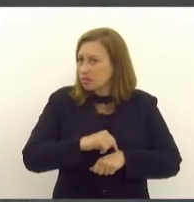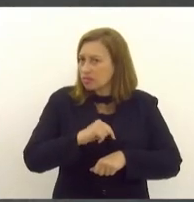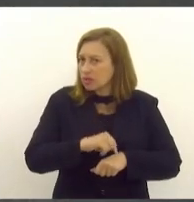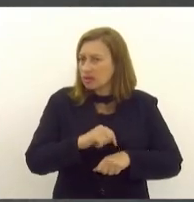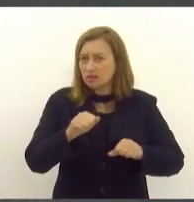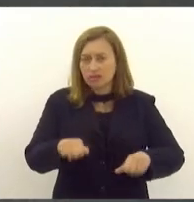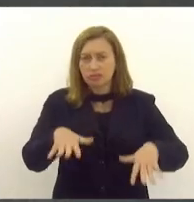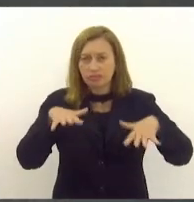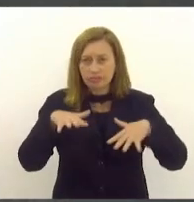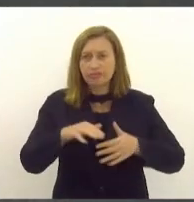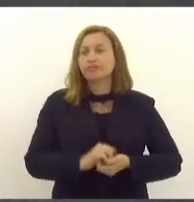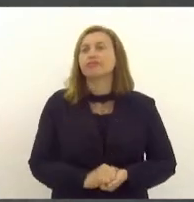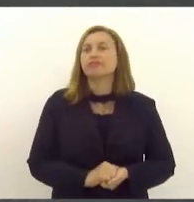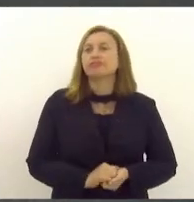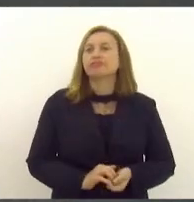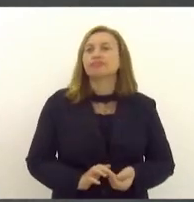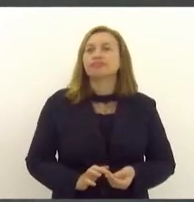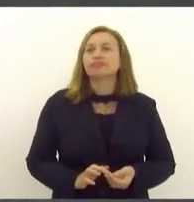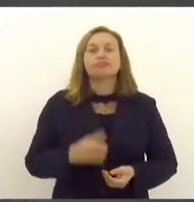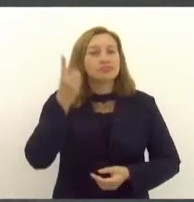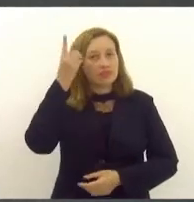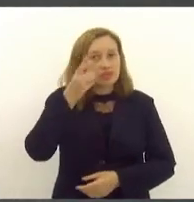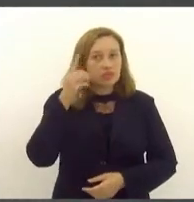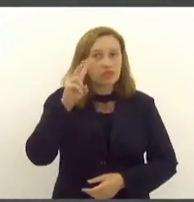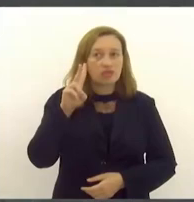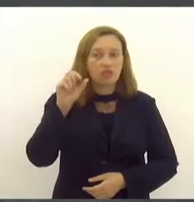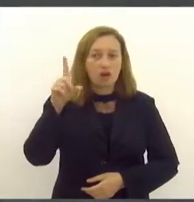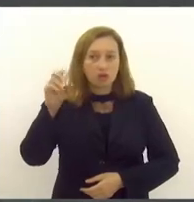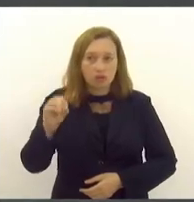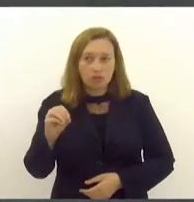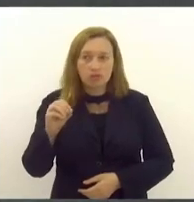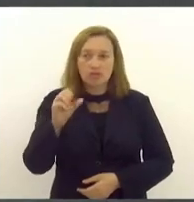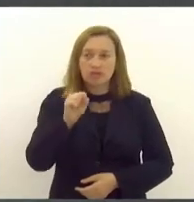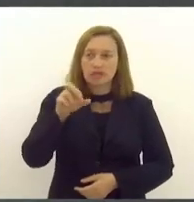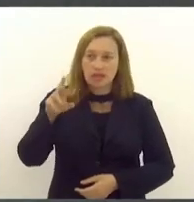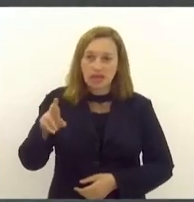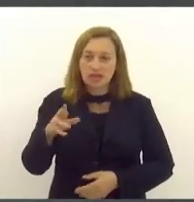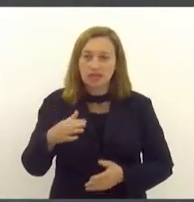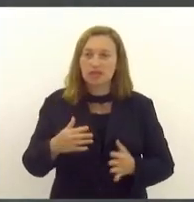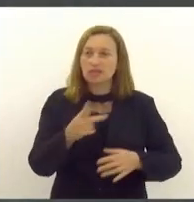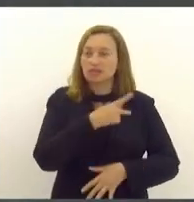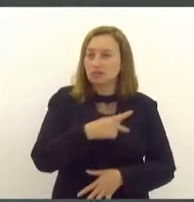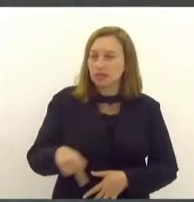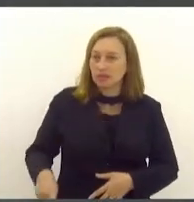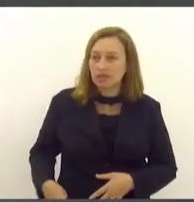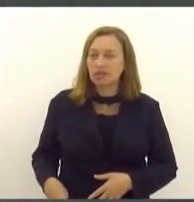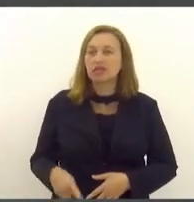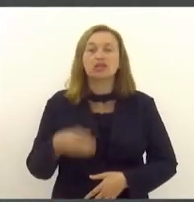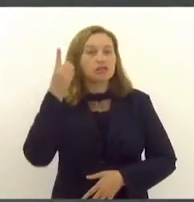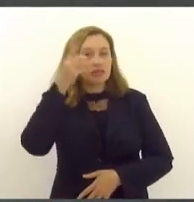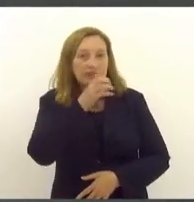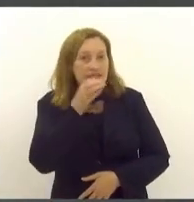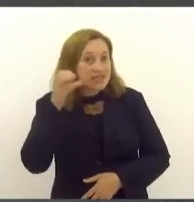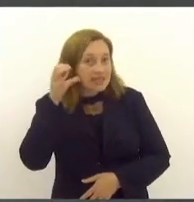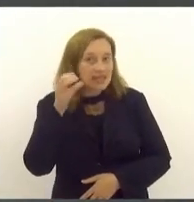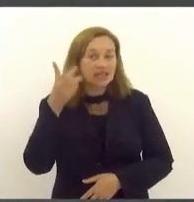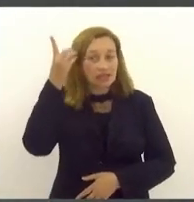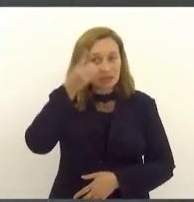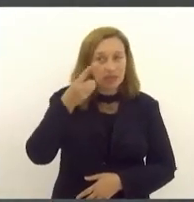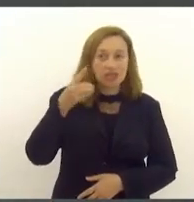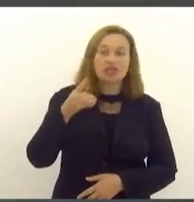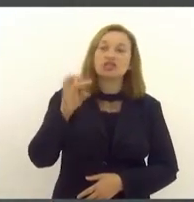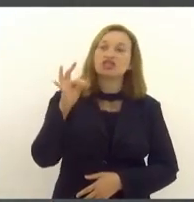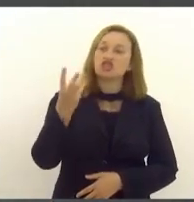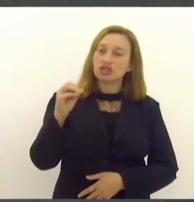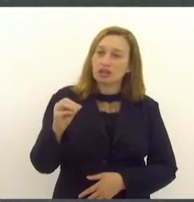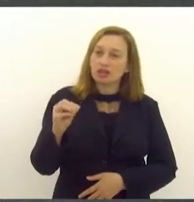plenário da Assembleia Legislativa o deputado Valdo Ceasa presidindo a sessão deputada Célia Jordão Deputado Thiago